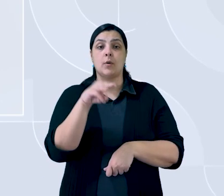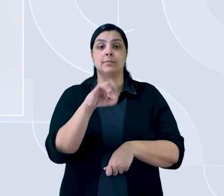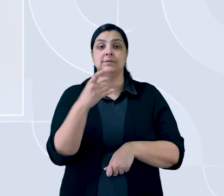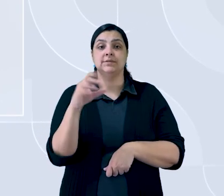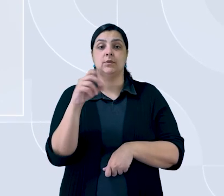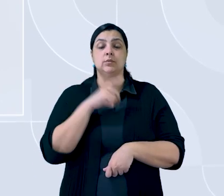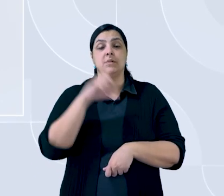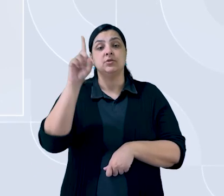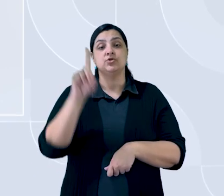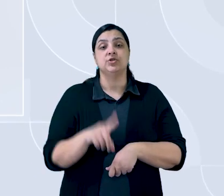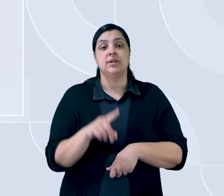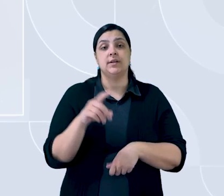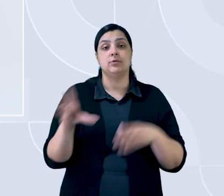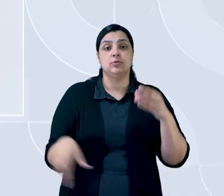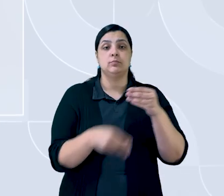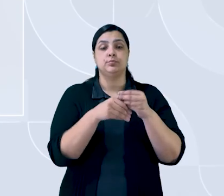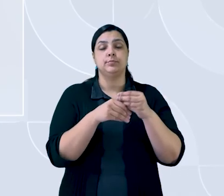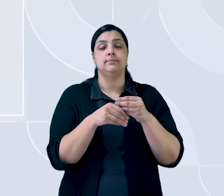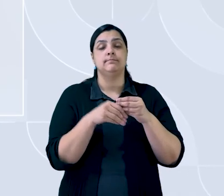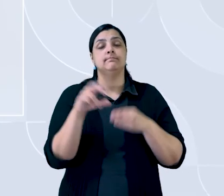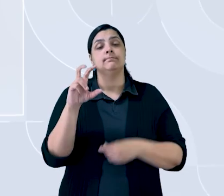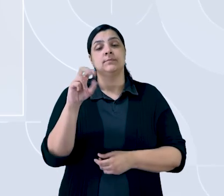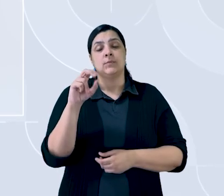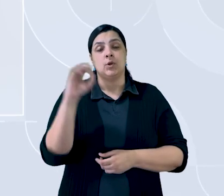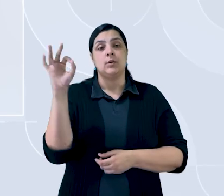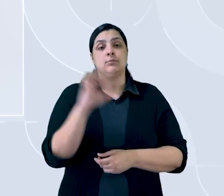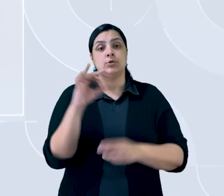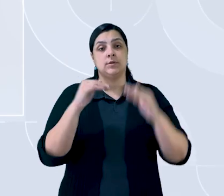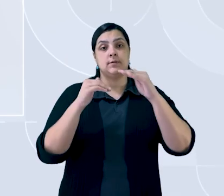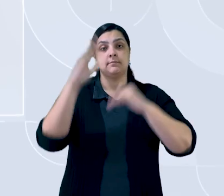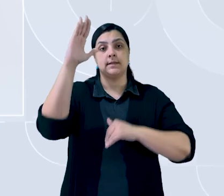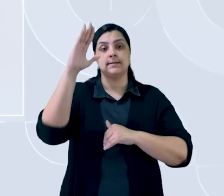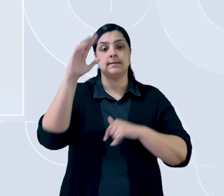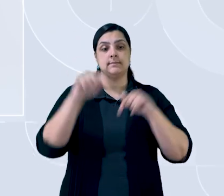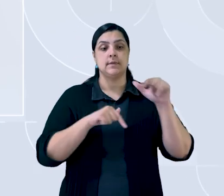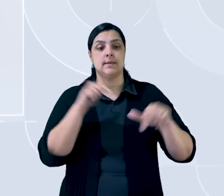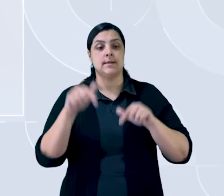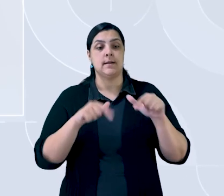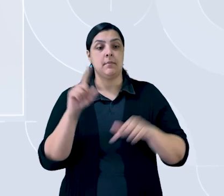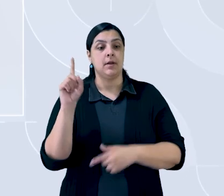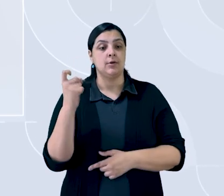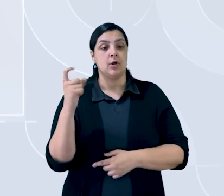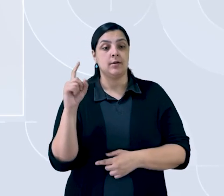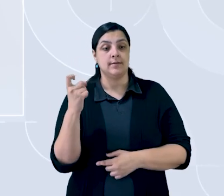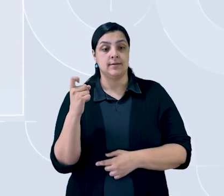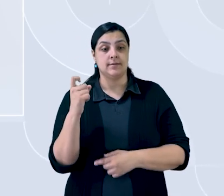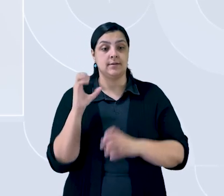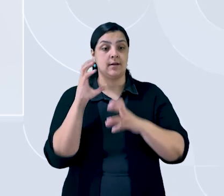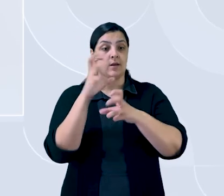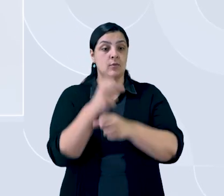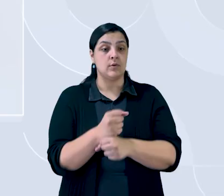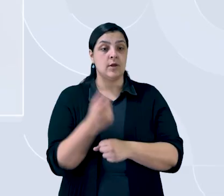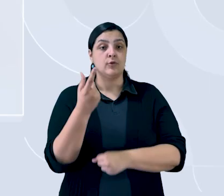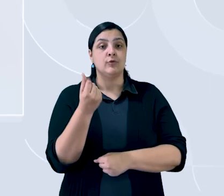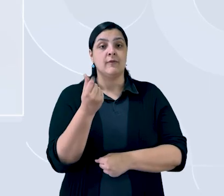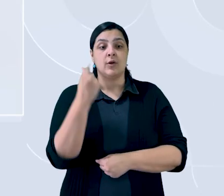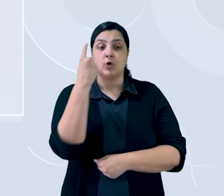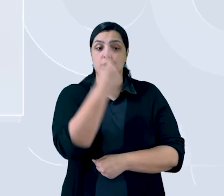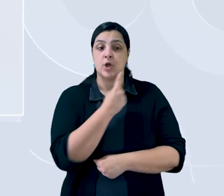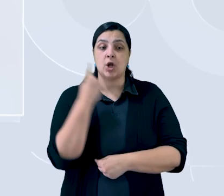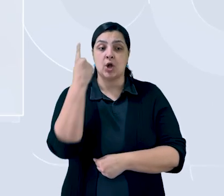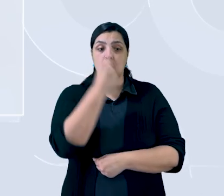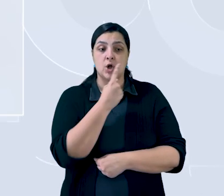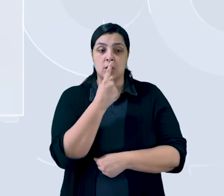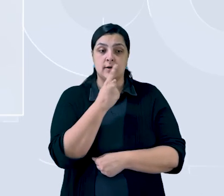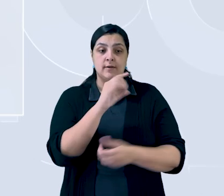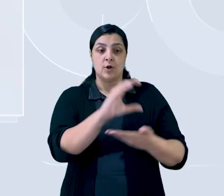de comissões, tem direito ao adicional de, no mínimo, 50% pelo trabalho em horas extras calculado sobre o